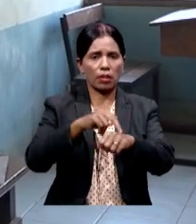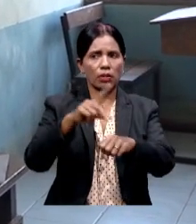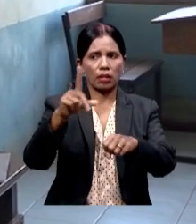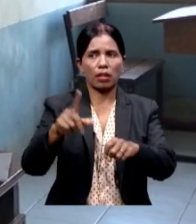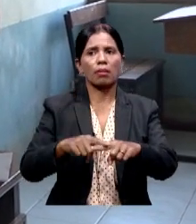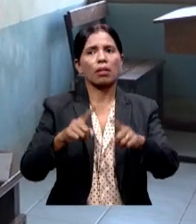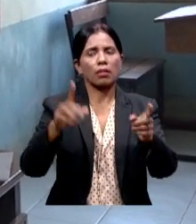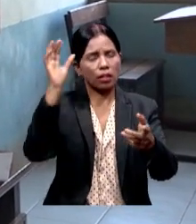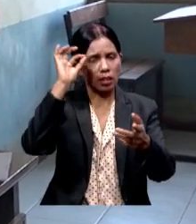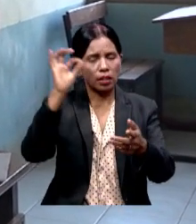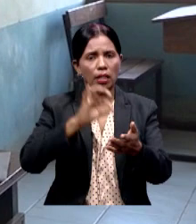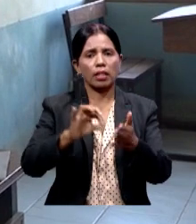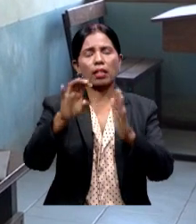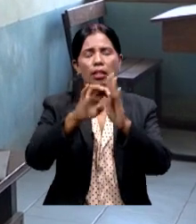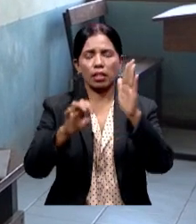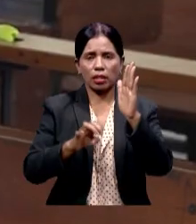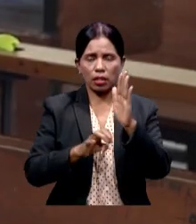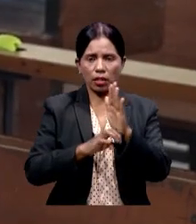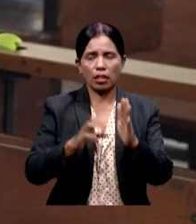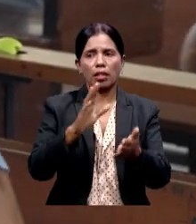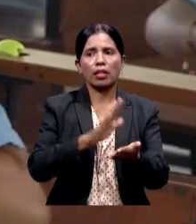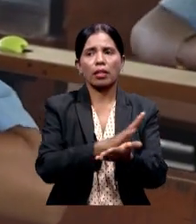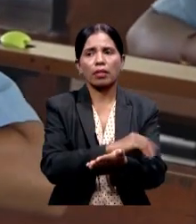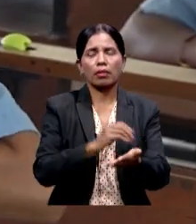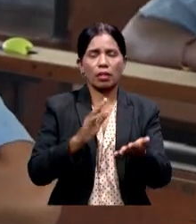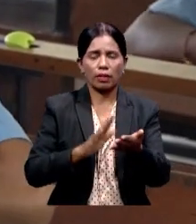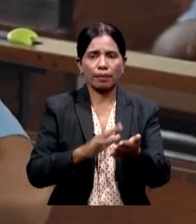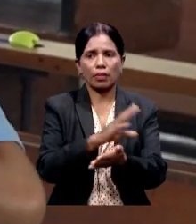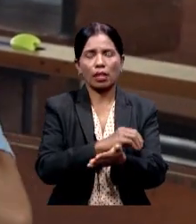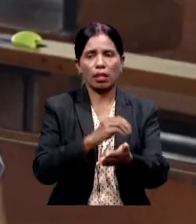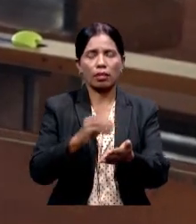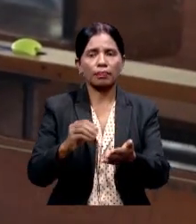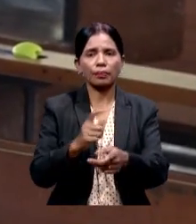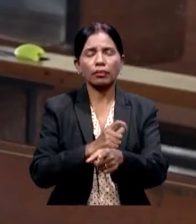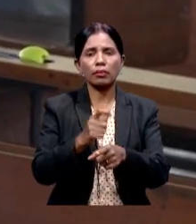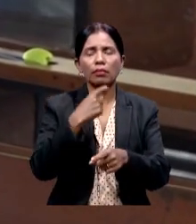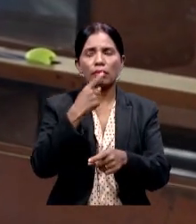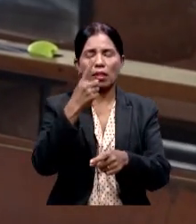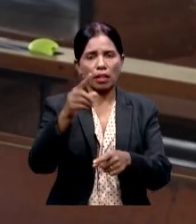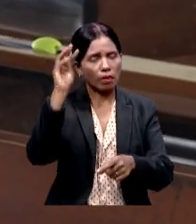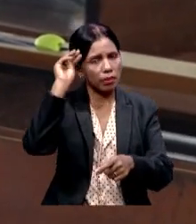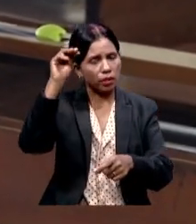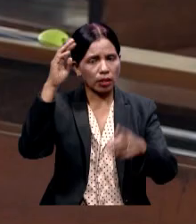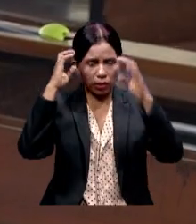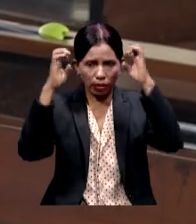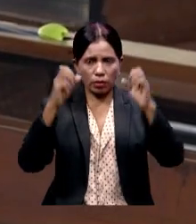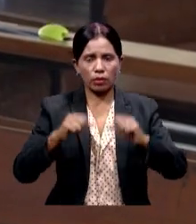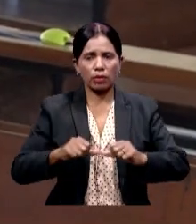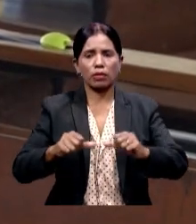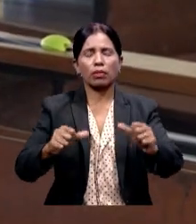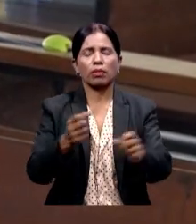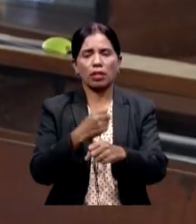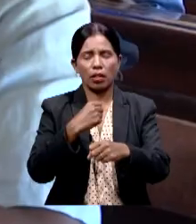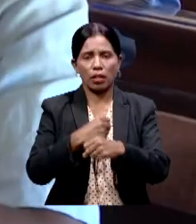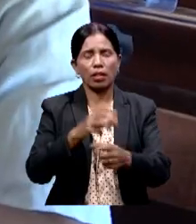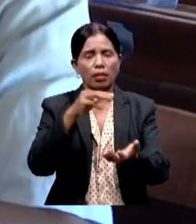be secretário Estado Ensino Secundário Geral no Ensino Técnico Vocacional declara, Ministério da Educação se continua a correção